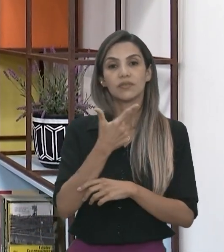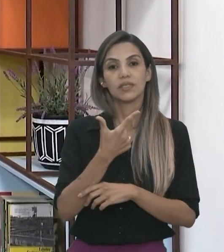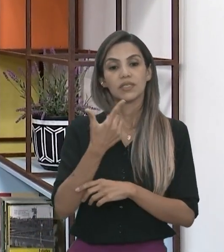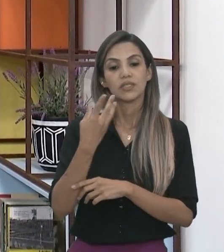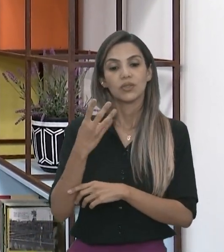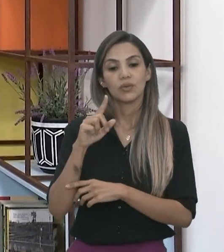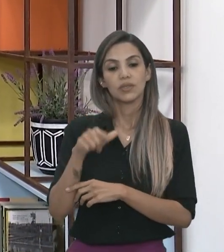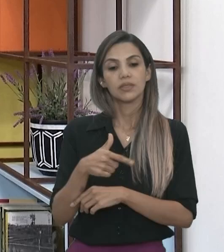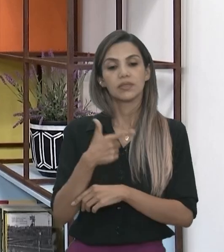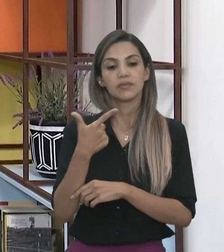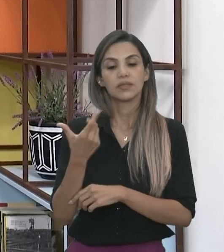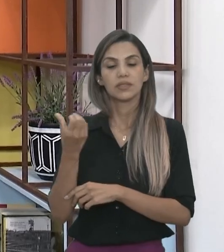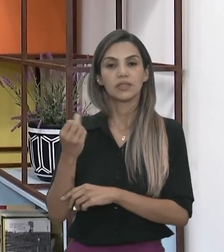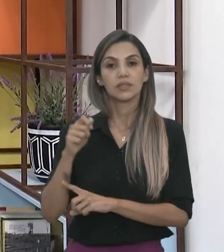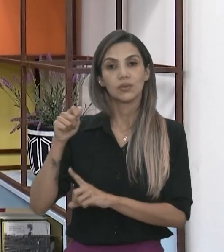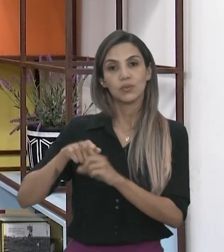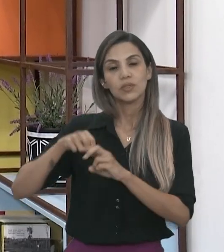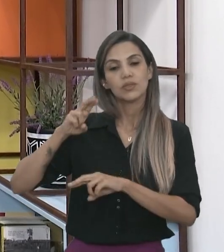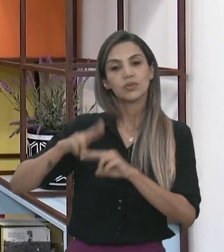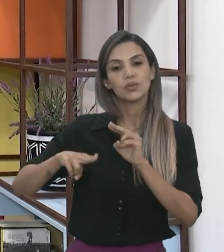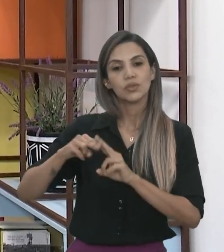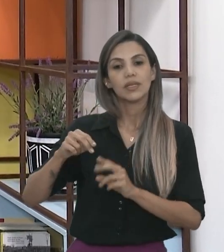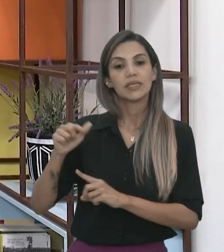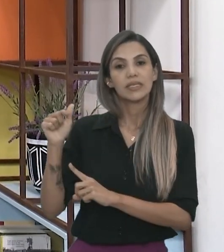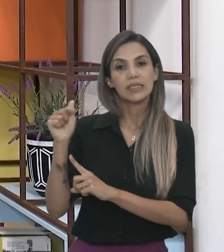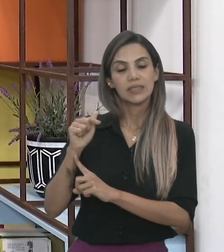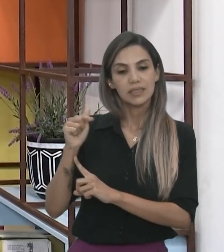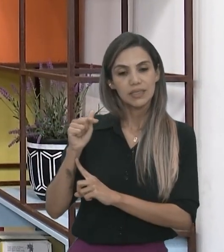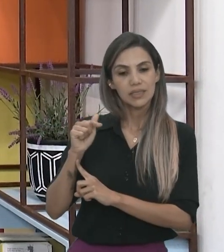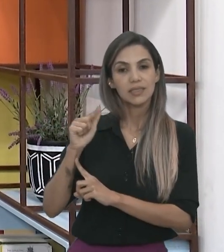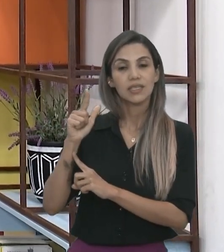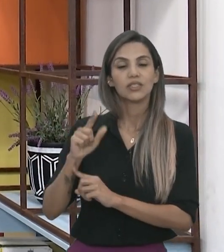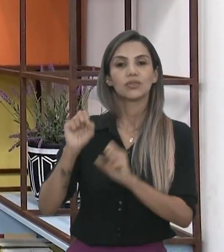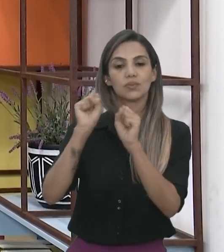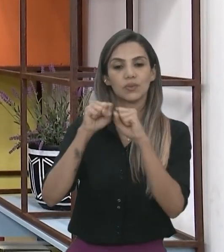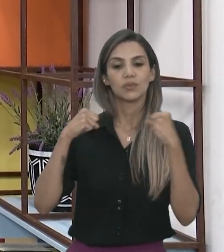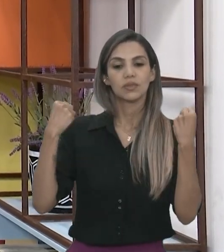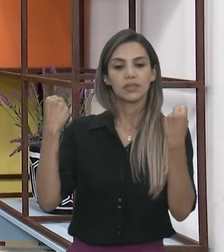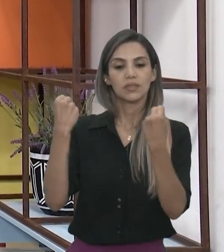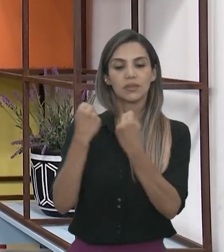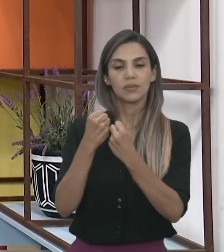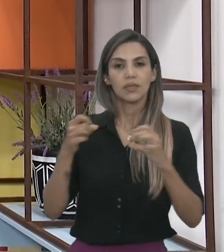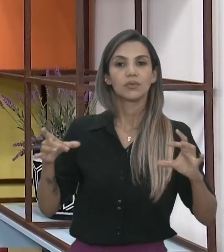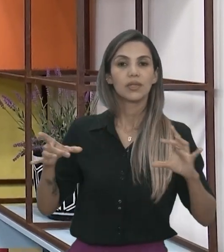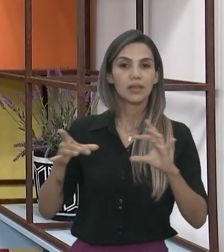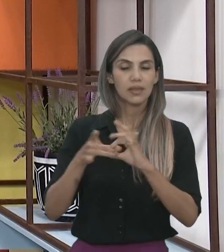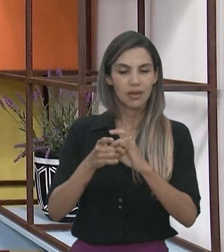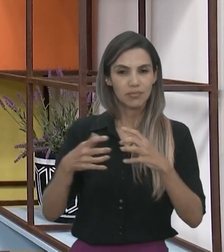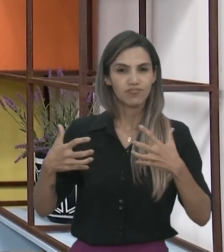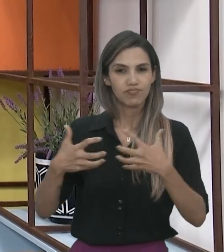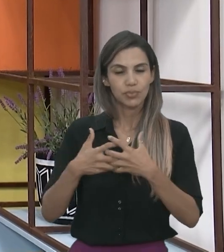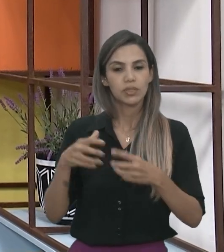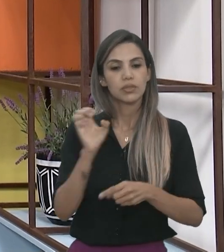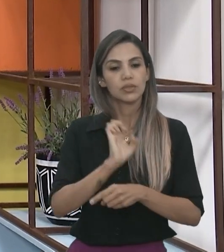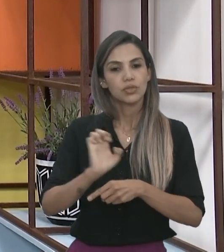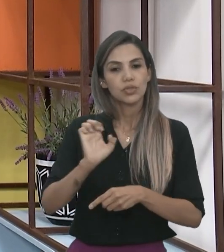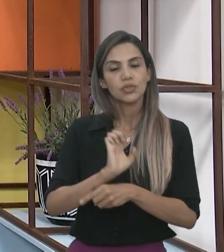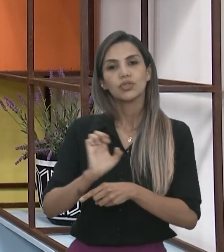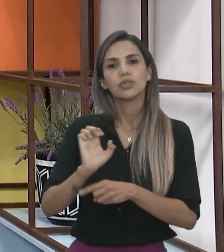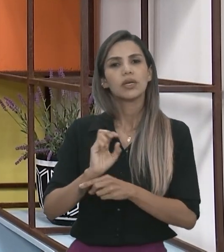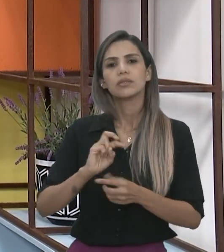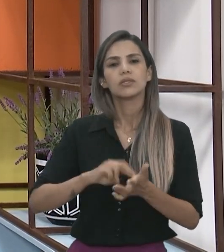e 26 de junho a 7ª edição do Seminário Integrado de Estágio. O evento marca o encerramento do semestre